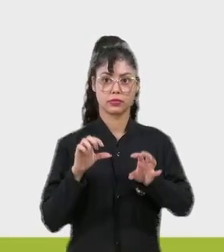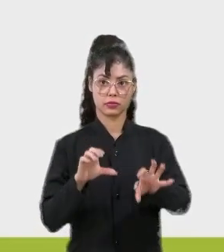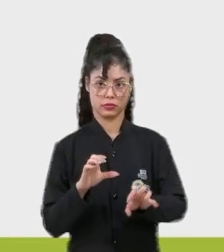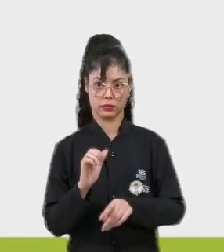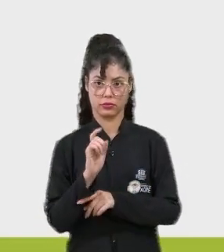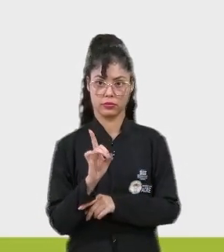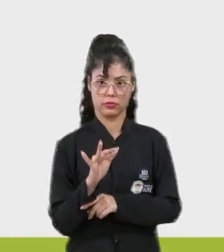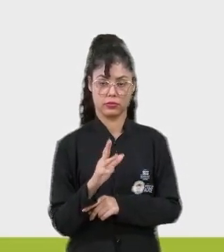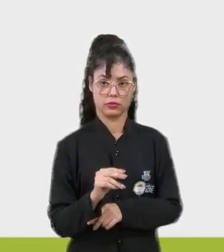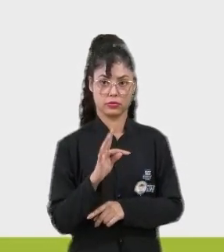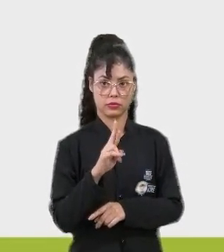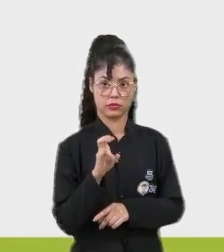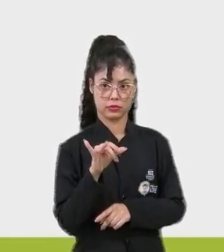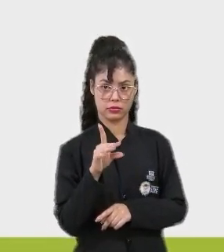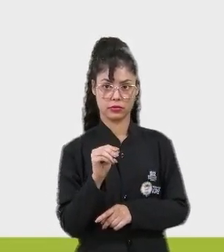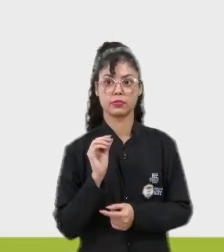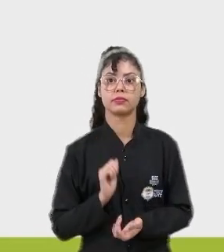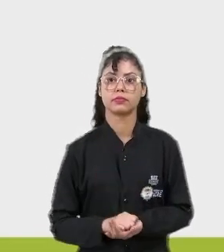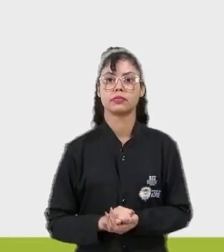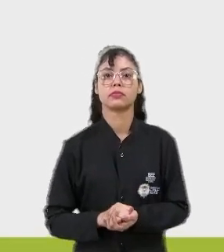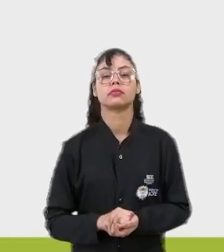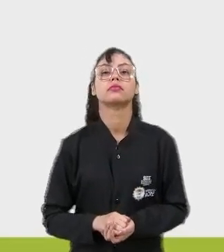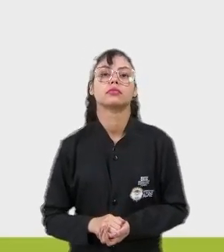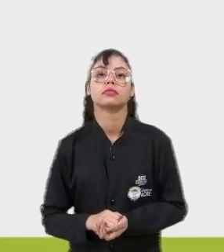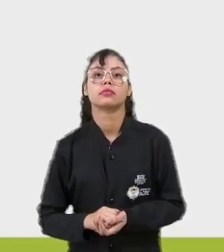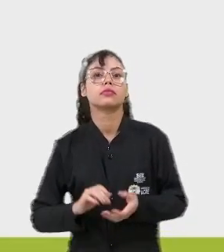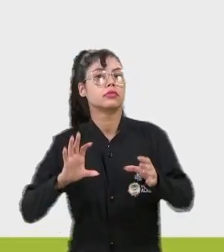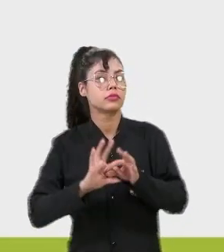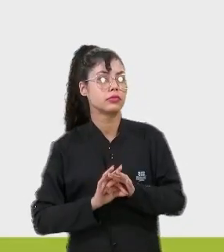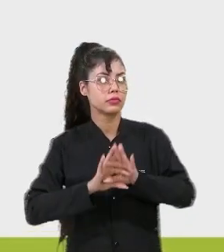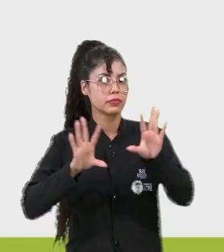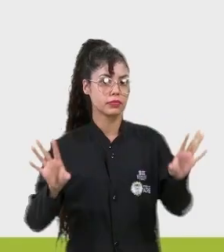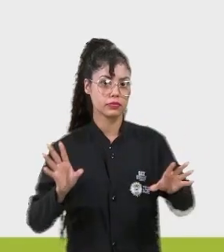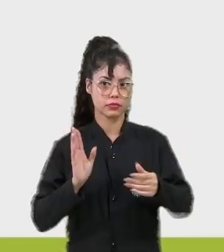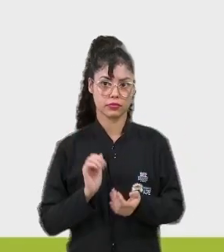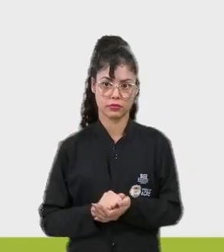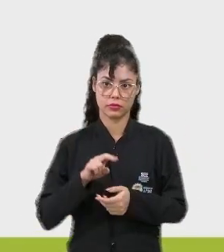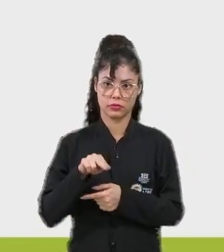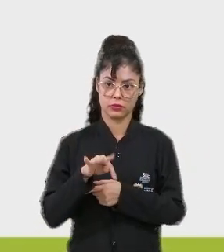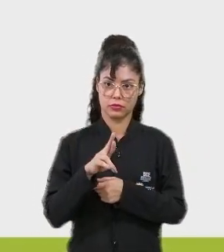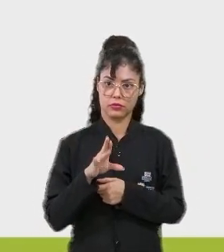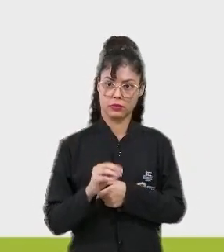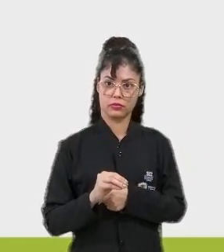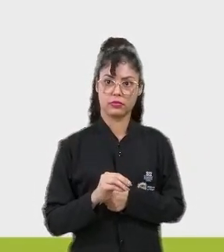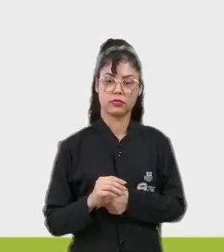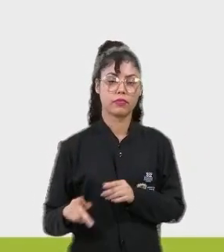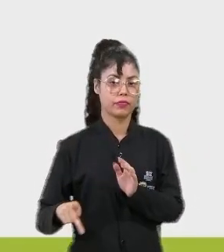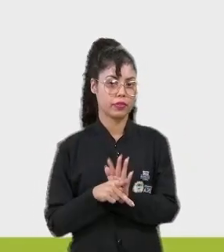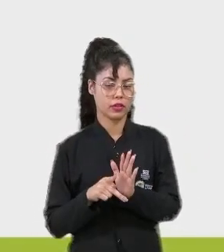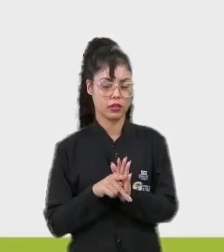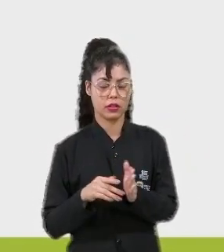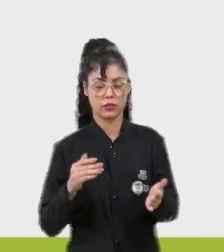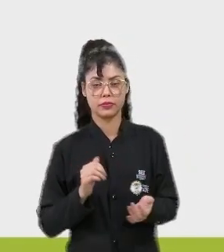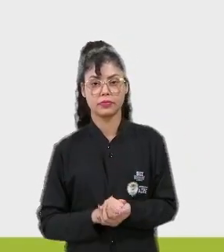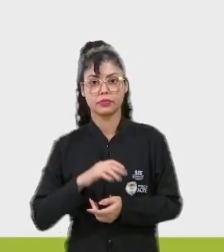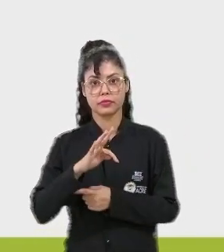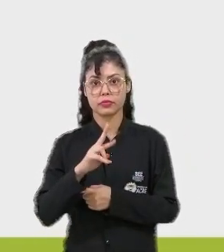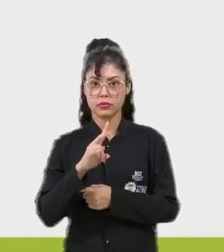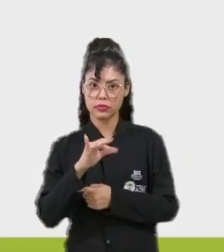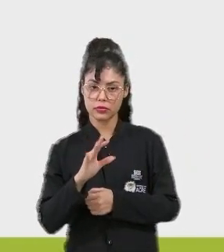adesivos transdérmicos, Niciga libera nicotina terapêutica de